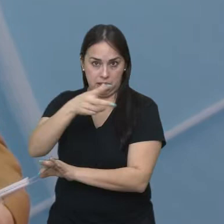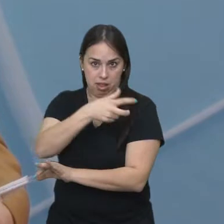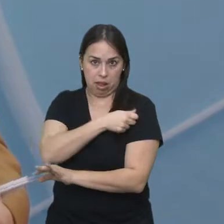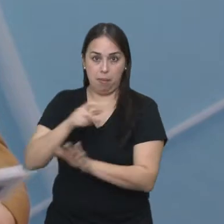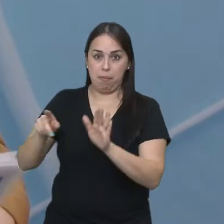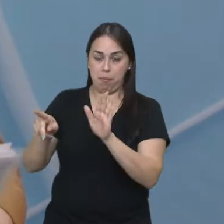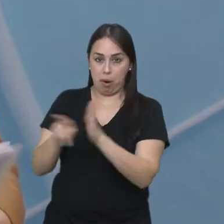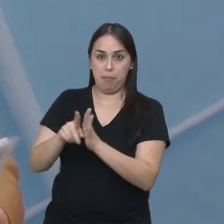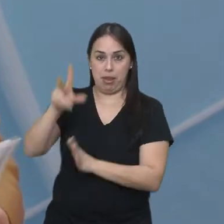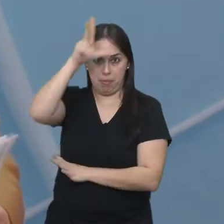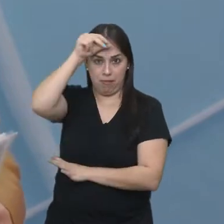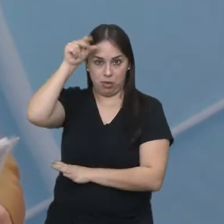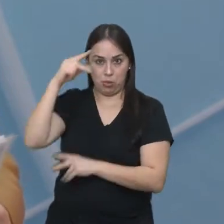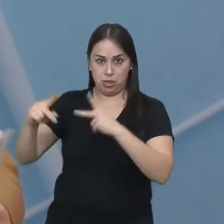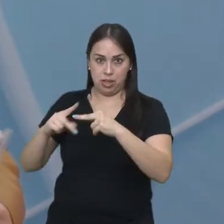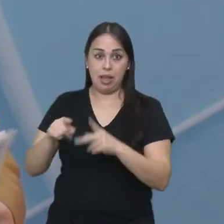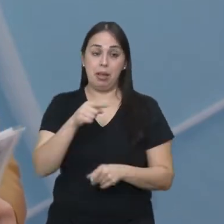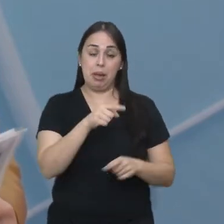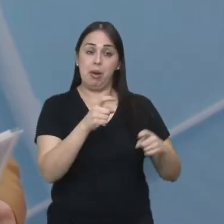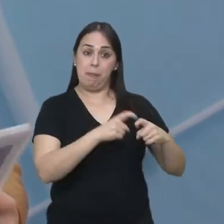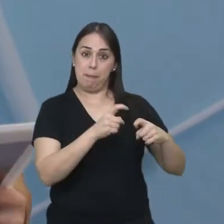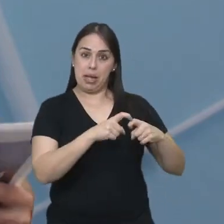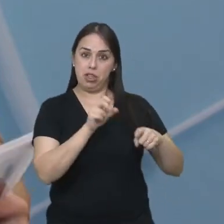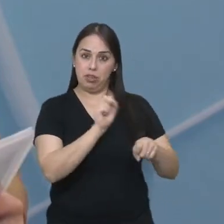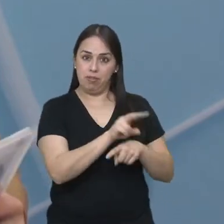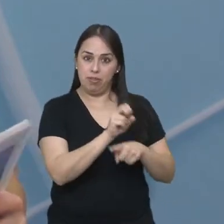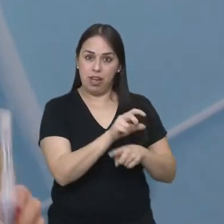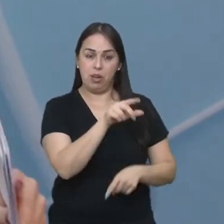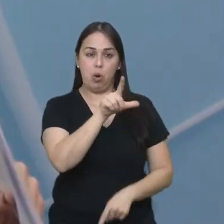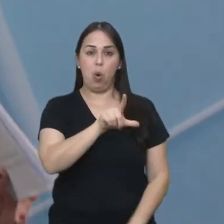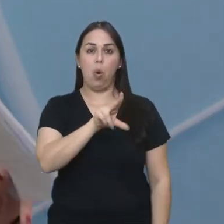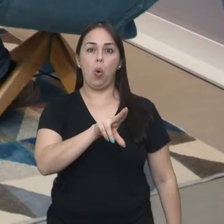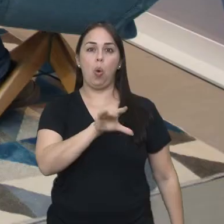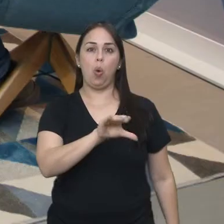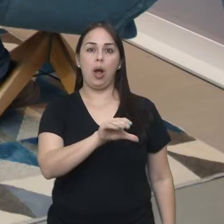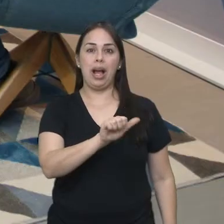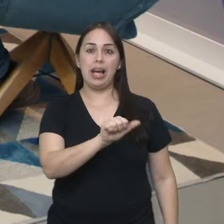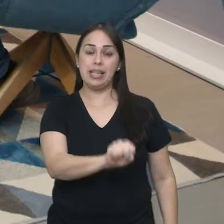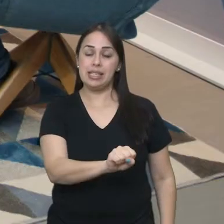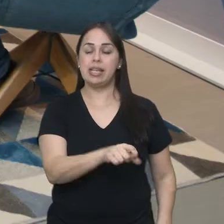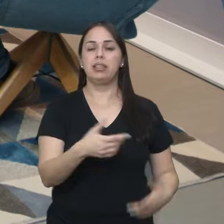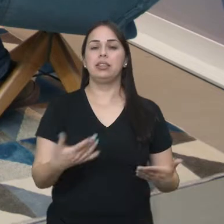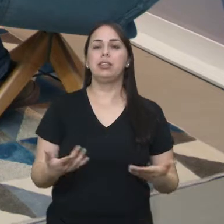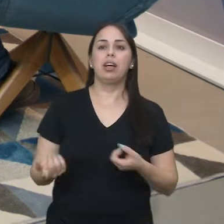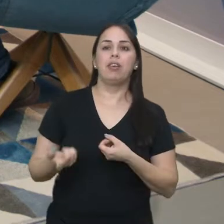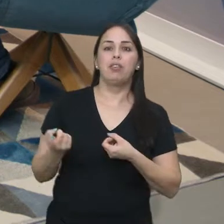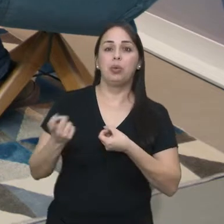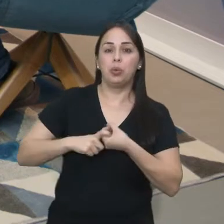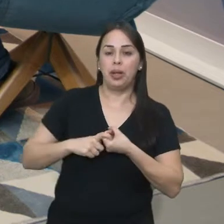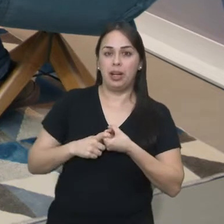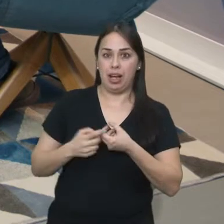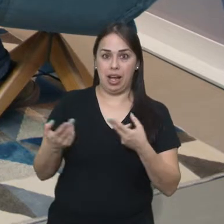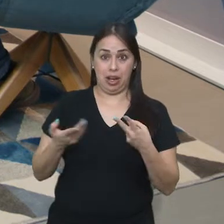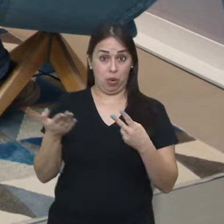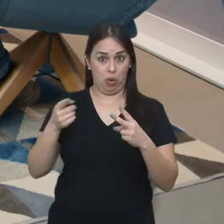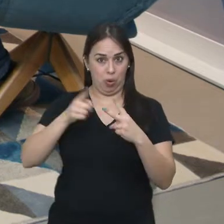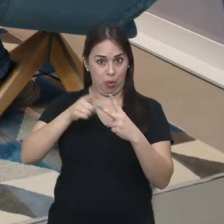São José, e o médico infectologista Lucas Darrigo. Bom, eu quero voltar para esse segundo